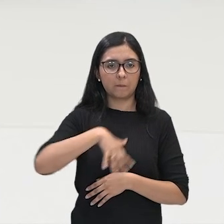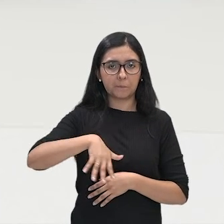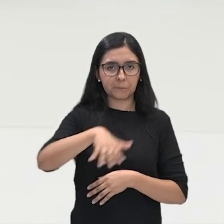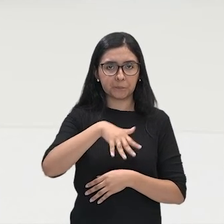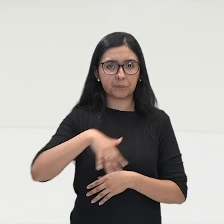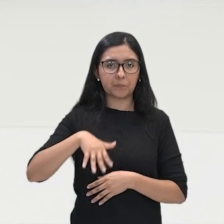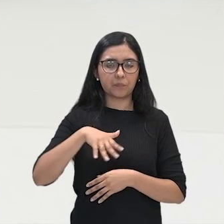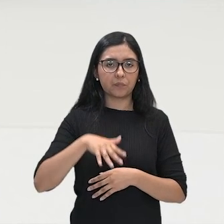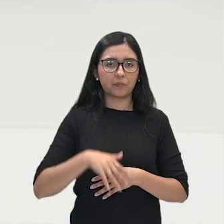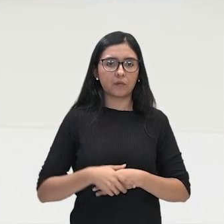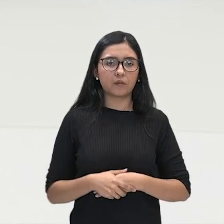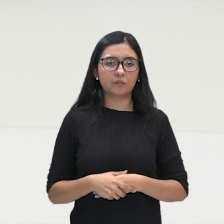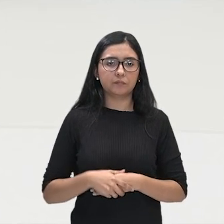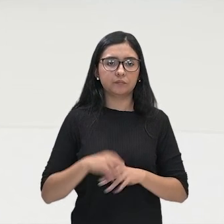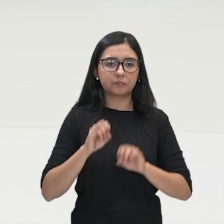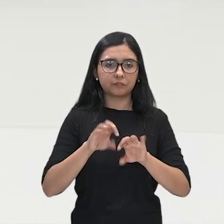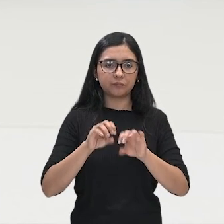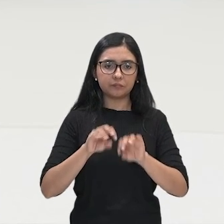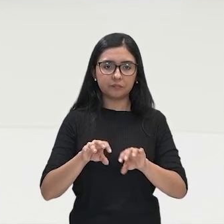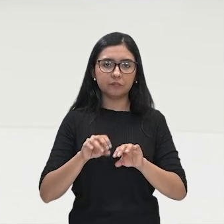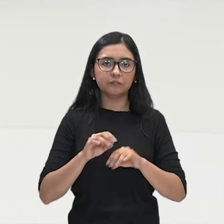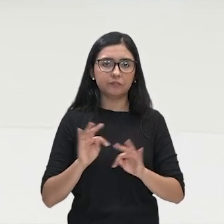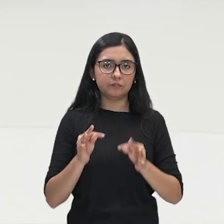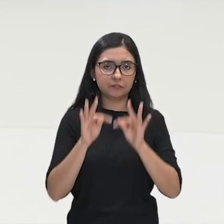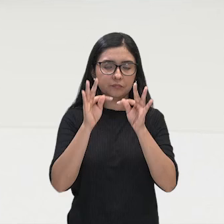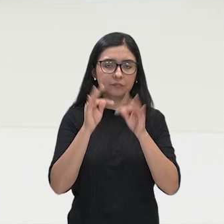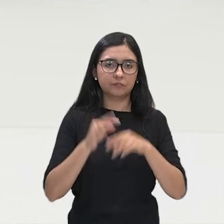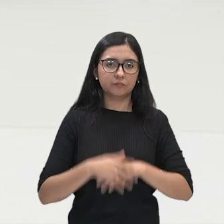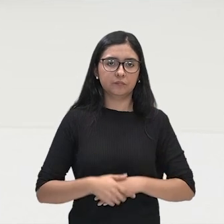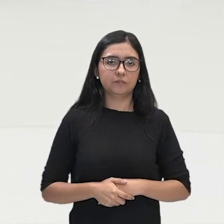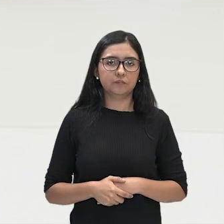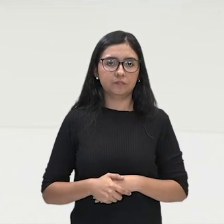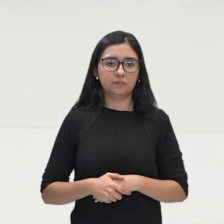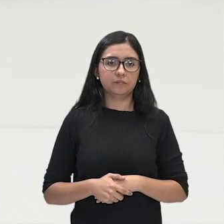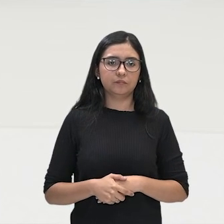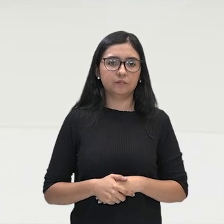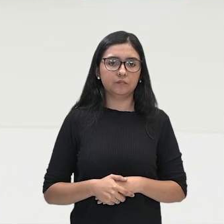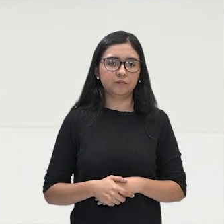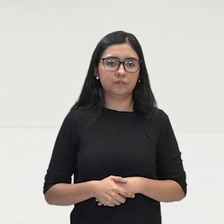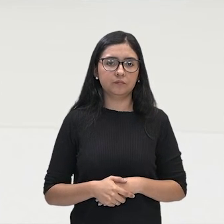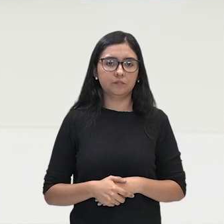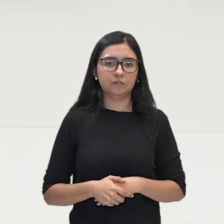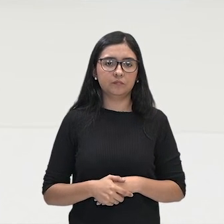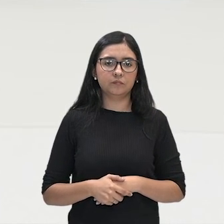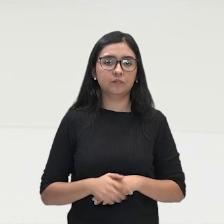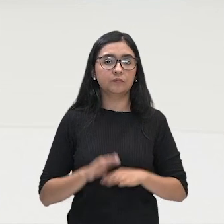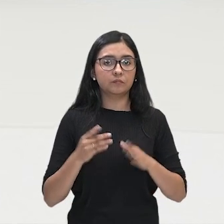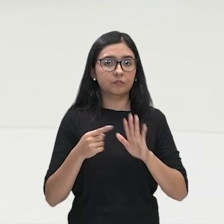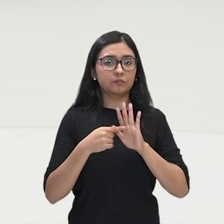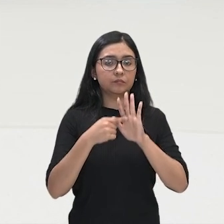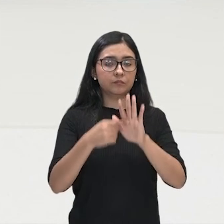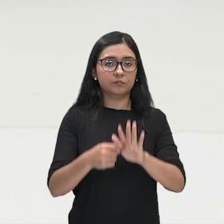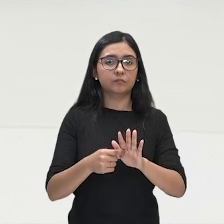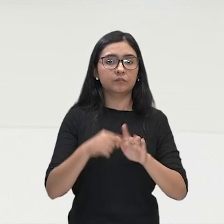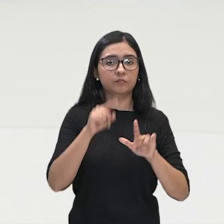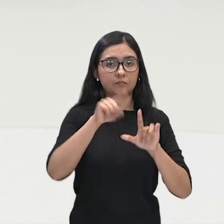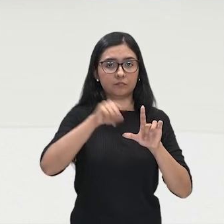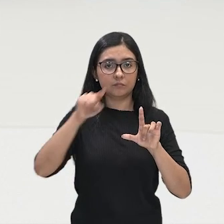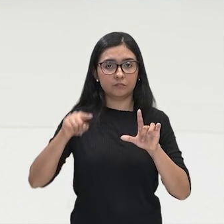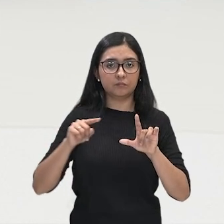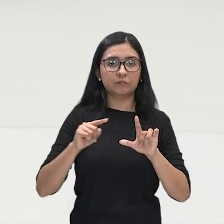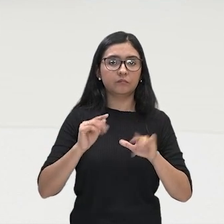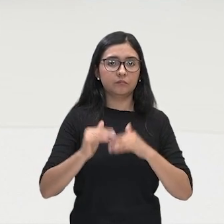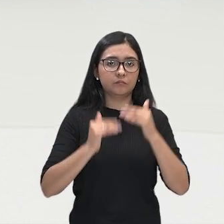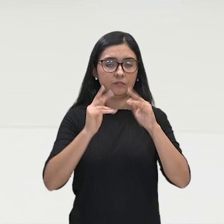campo de atuação da educação e tecnologia. Então, reveladas pelo Índice de Desenvolvimento Humano